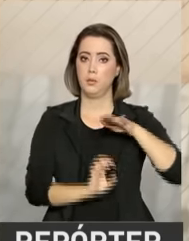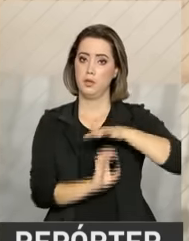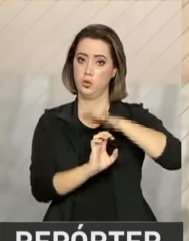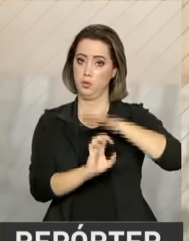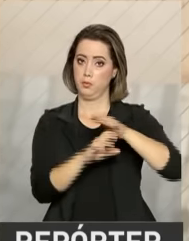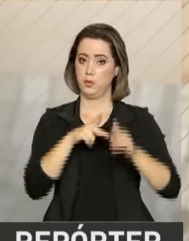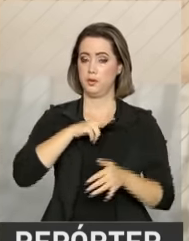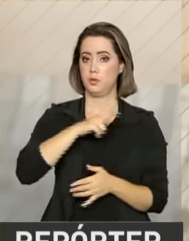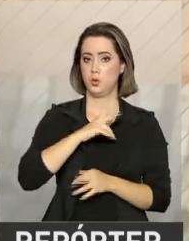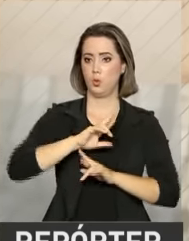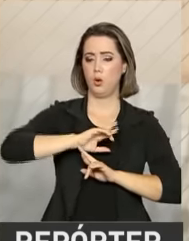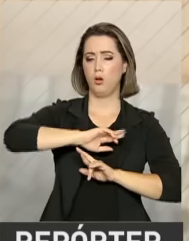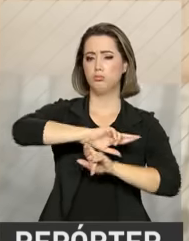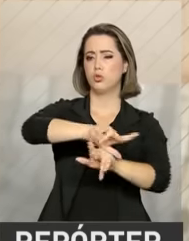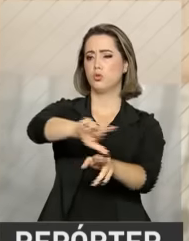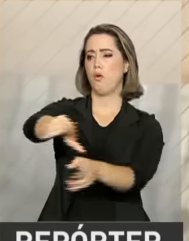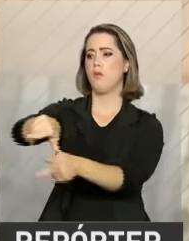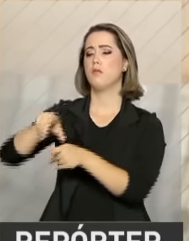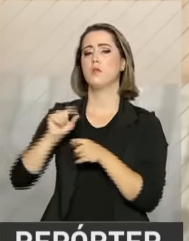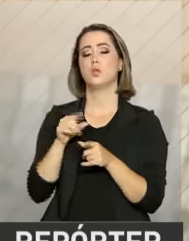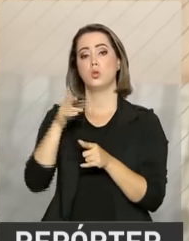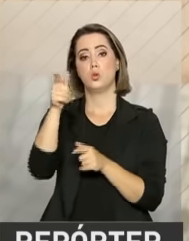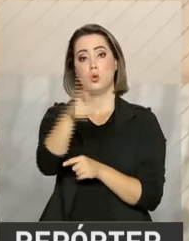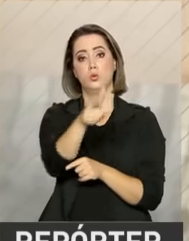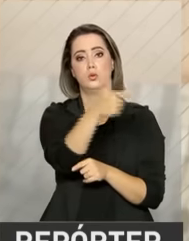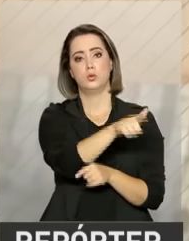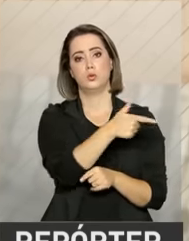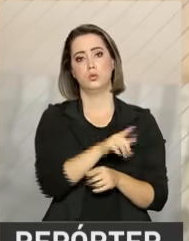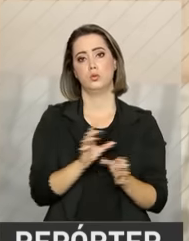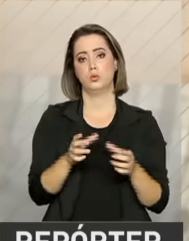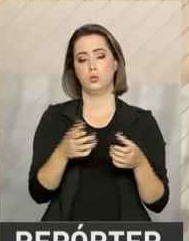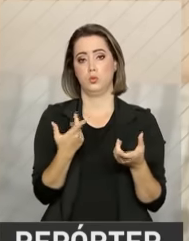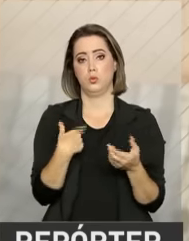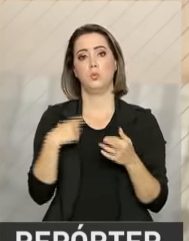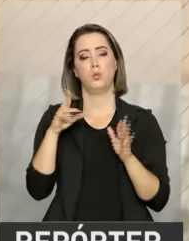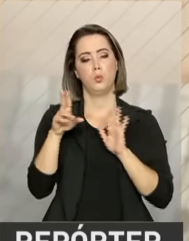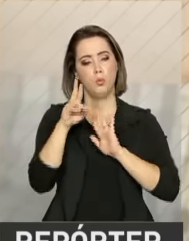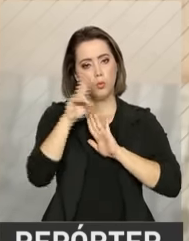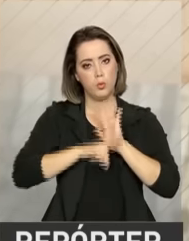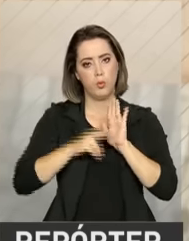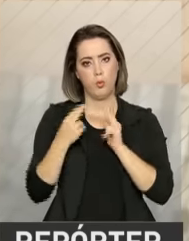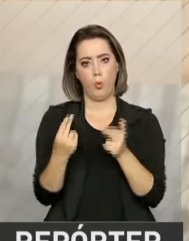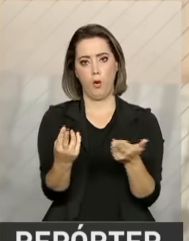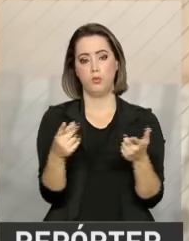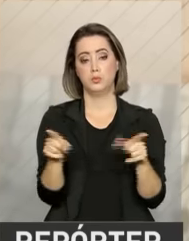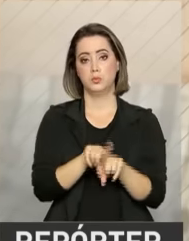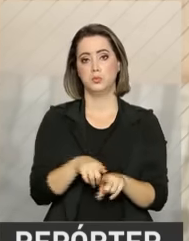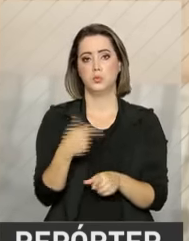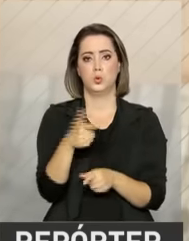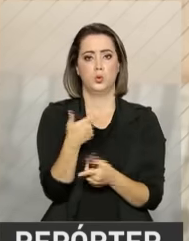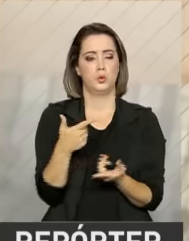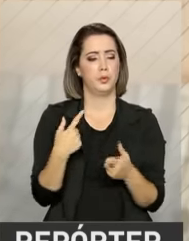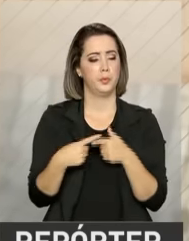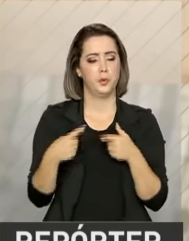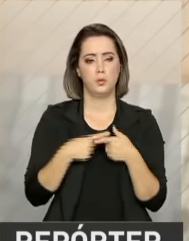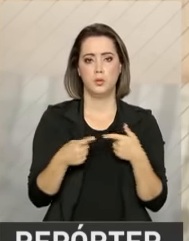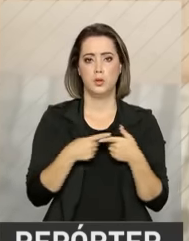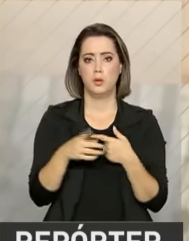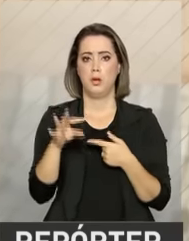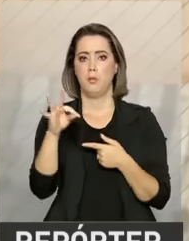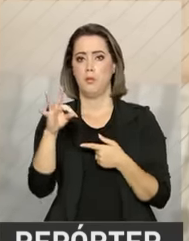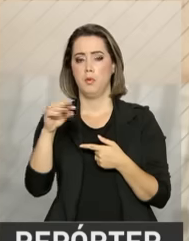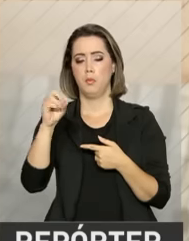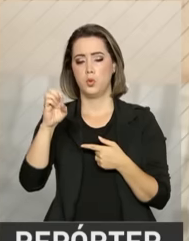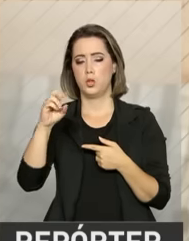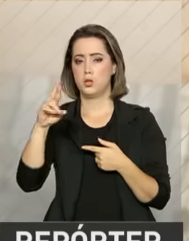privada o restante da proposta segue inalterado a medida não deve trazer impactos para o Tesouro Nacional já que